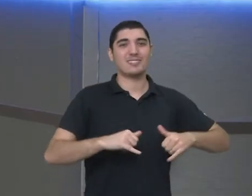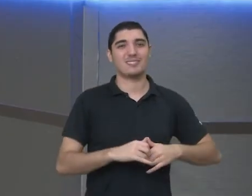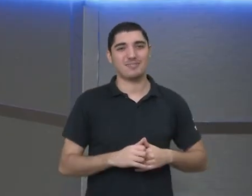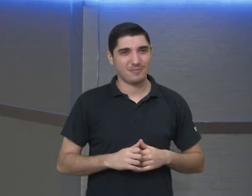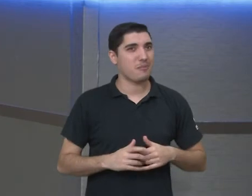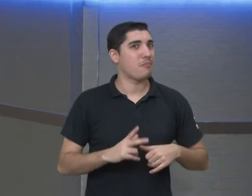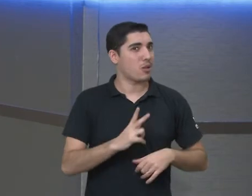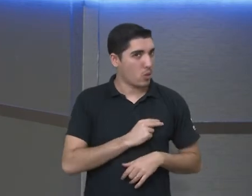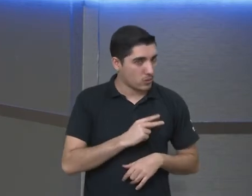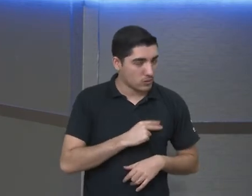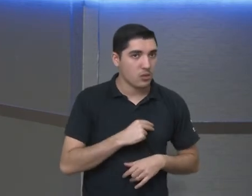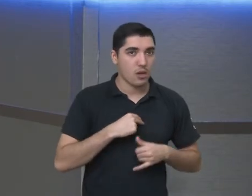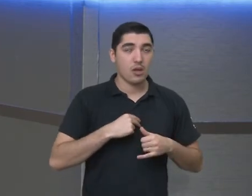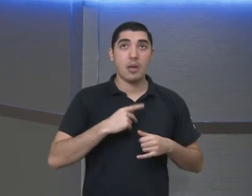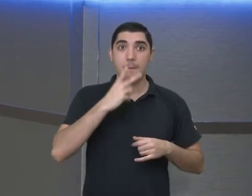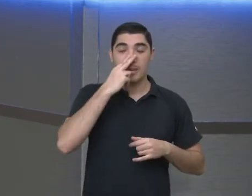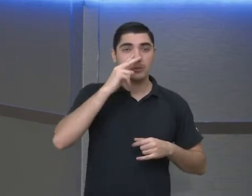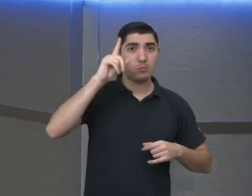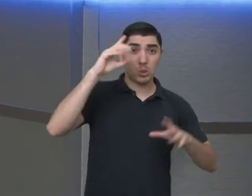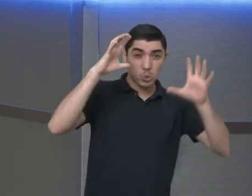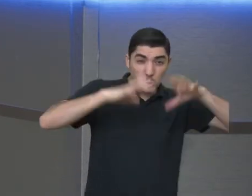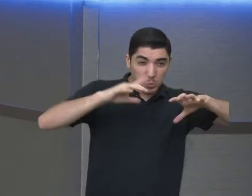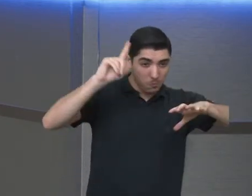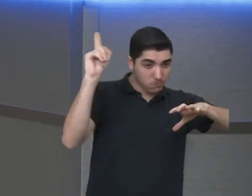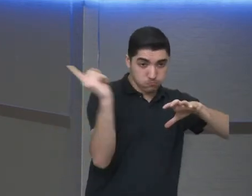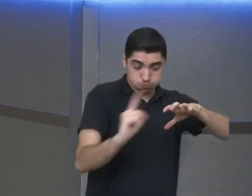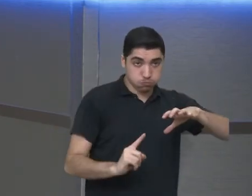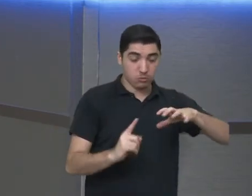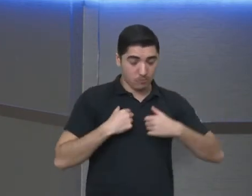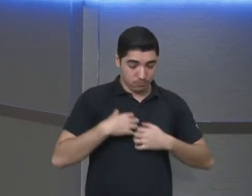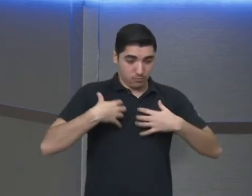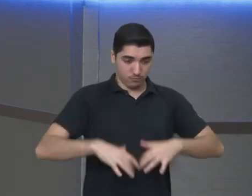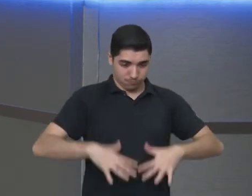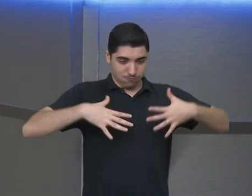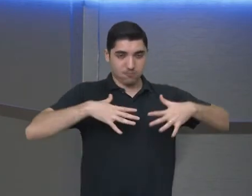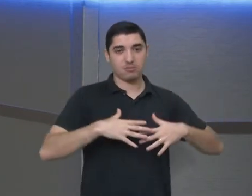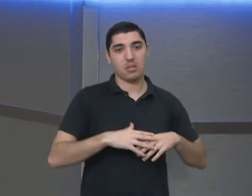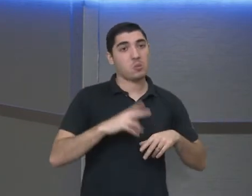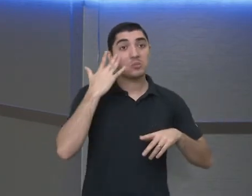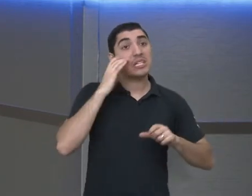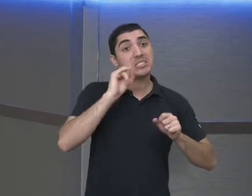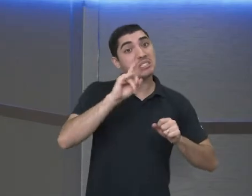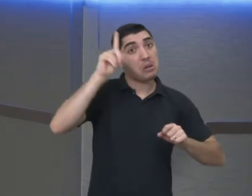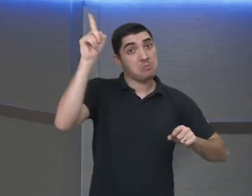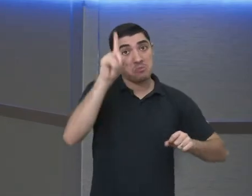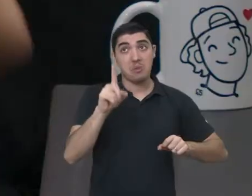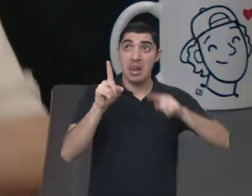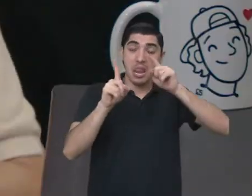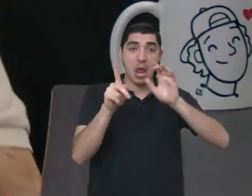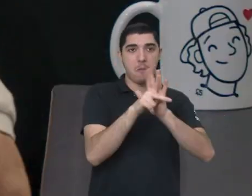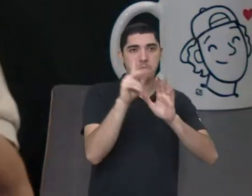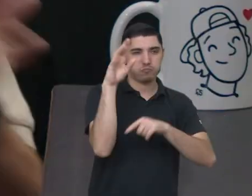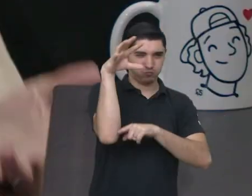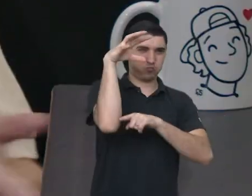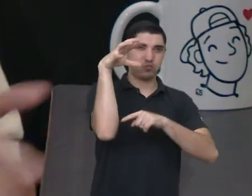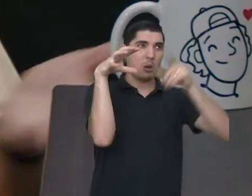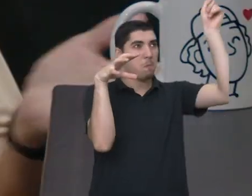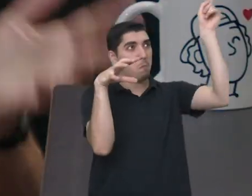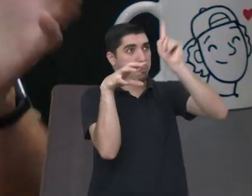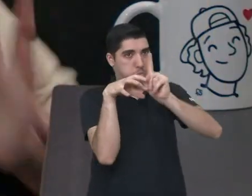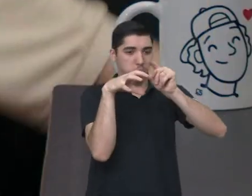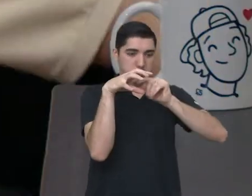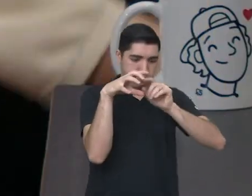chega de falar, vai, tá desligado o microfone. Brincadeira, isso não se faz de jeito nenhum, mas vem na hora, pum, explosivo. Seguinte,